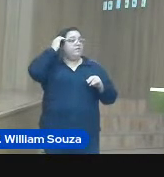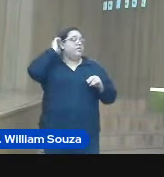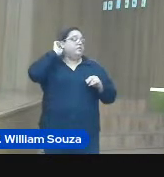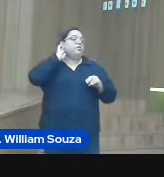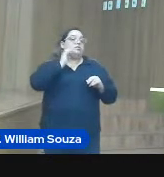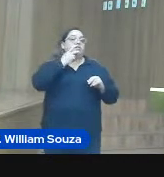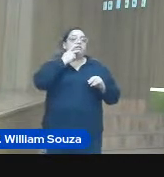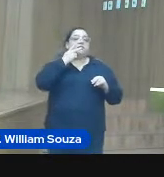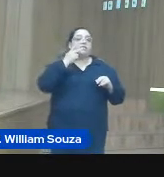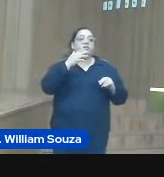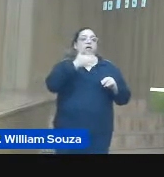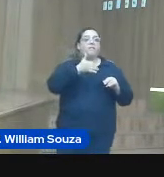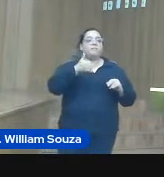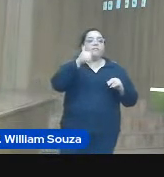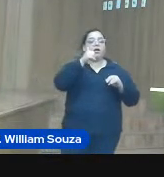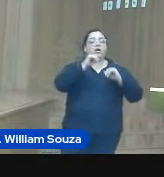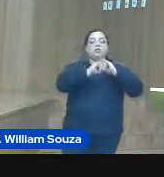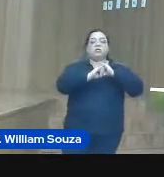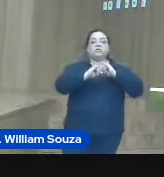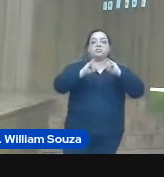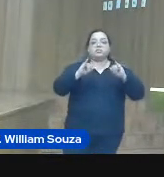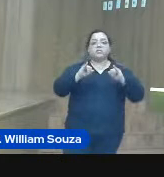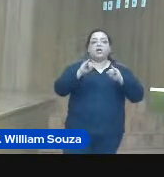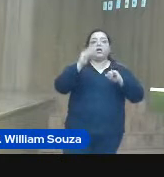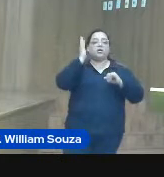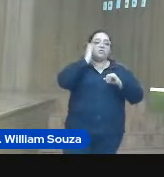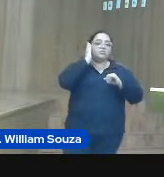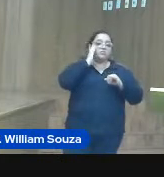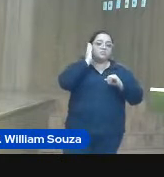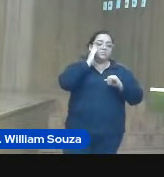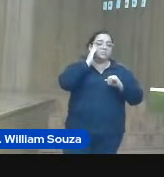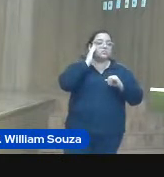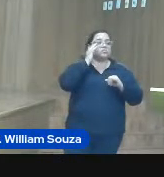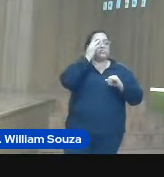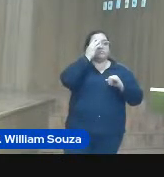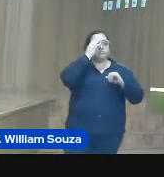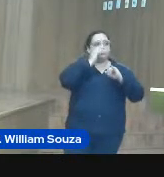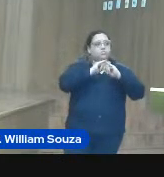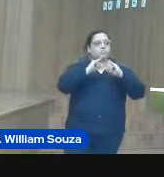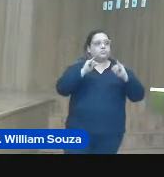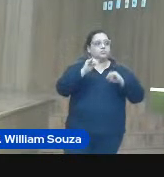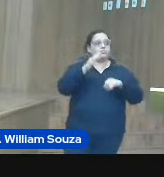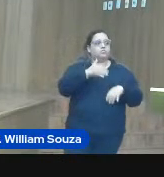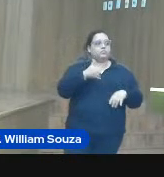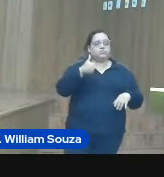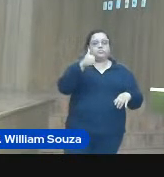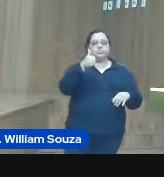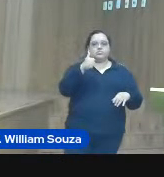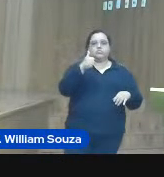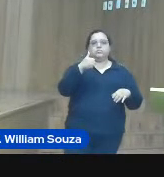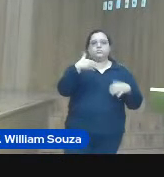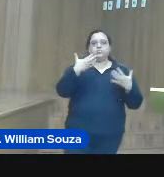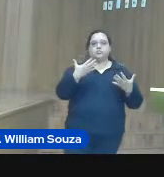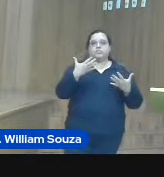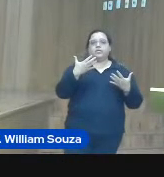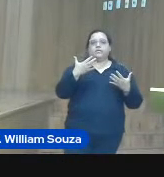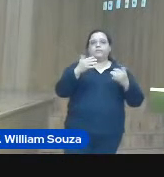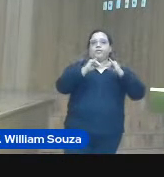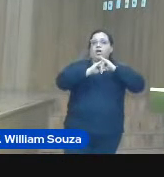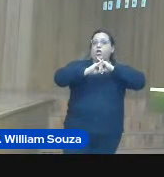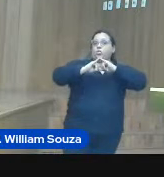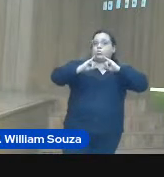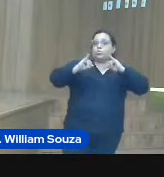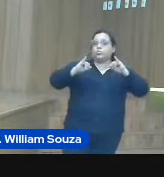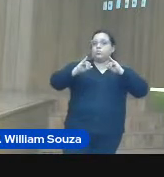melhor das intenções... Eu sei que é dito na melhor das intenções, assim, para anunciar